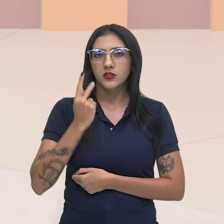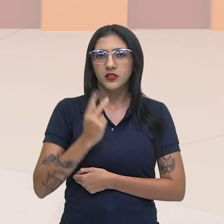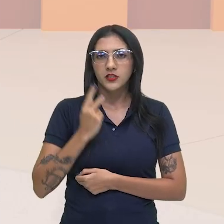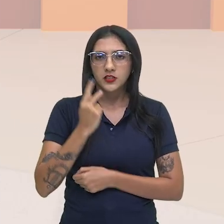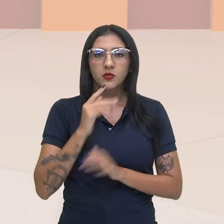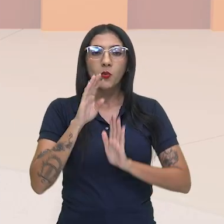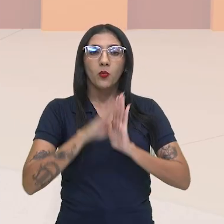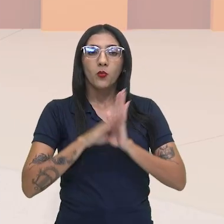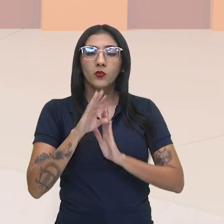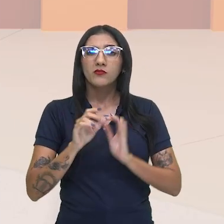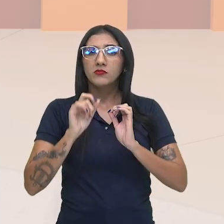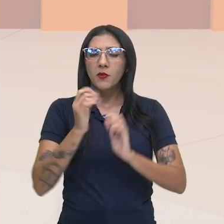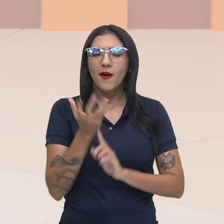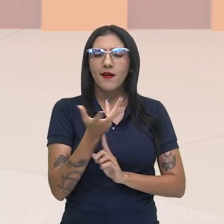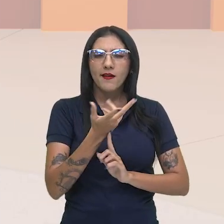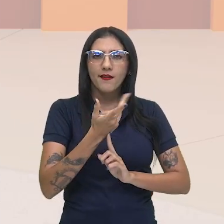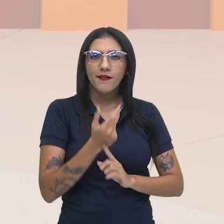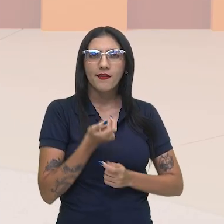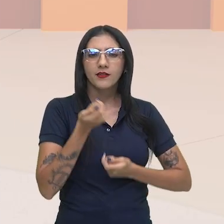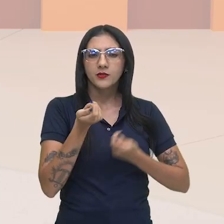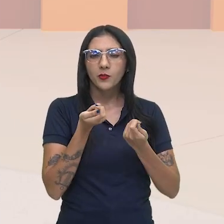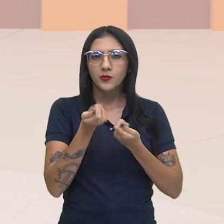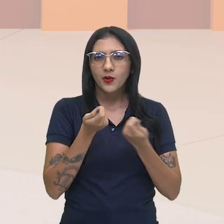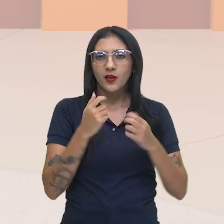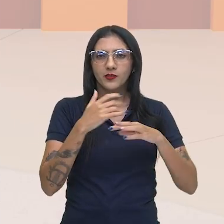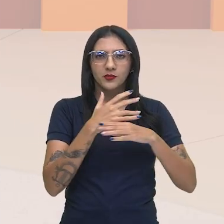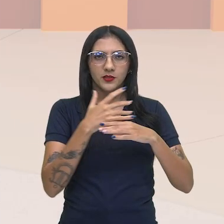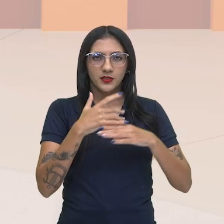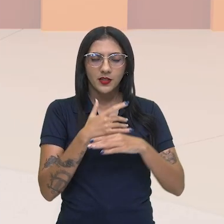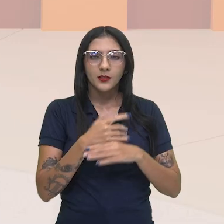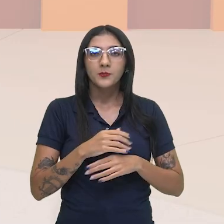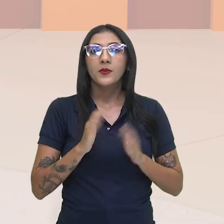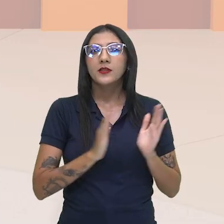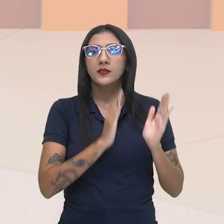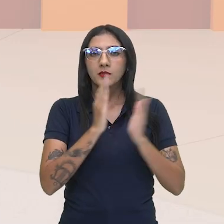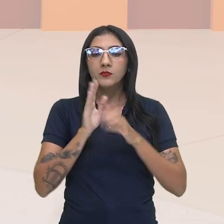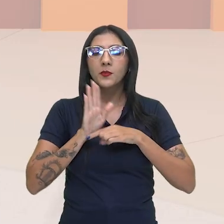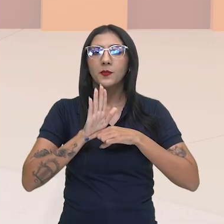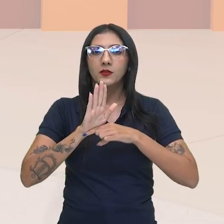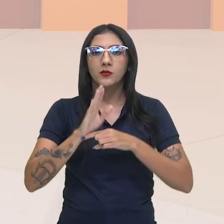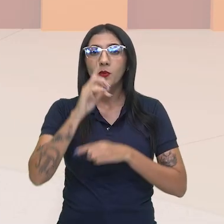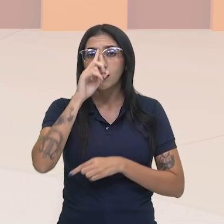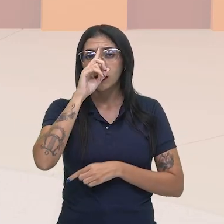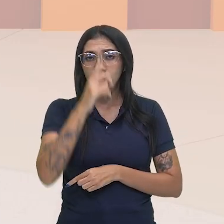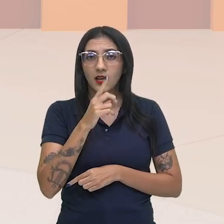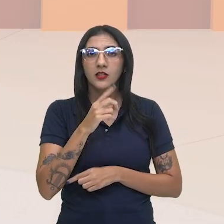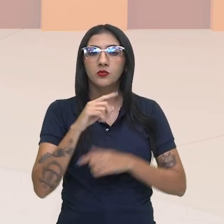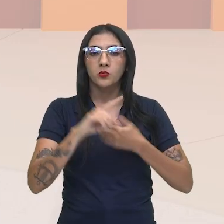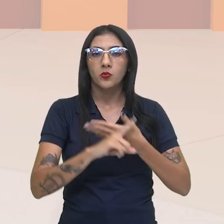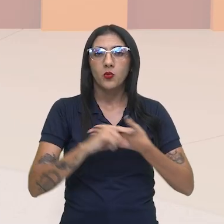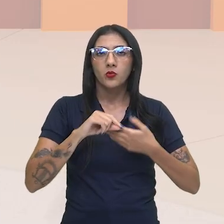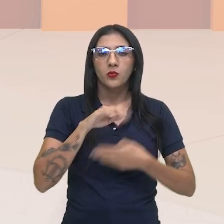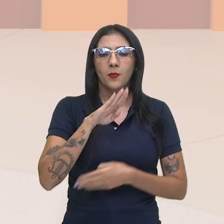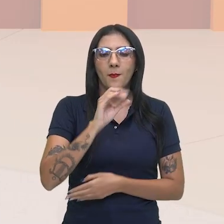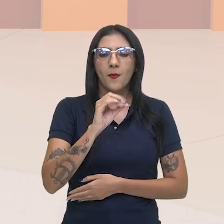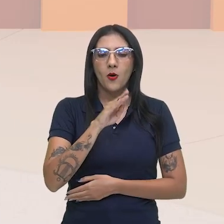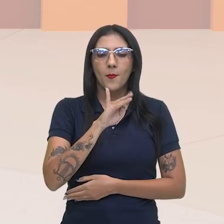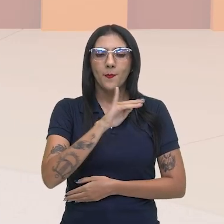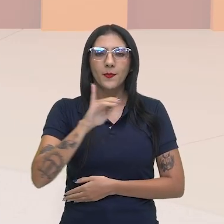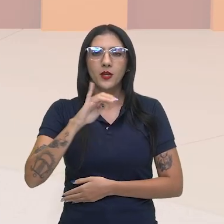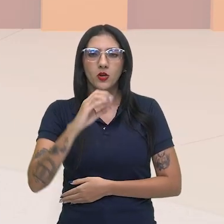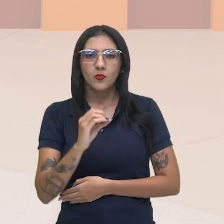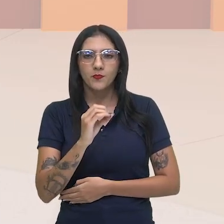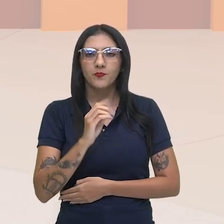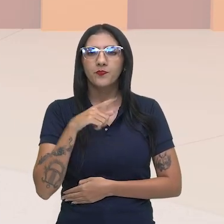a arte de governar como um todo, né? Trouxemos a ideia de Norberto Bobbio, que fala